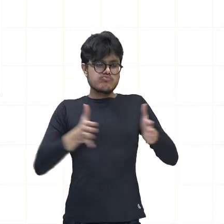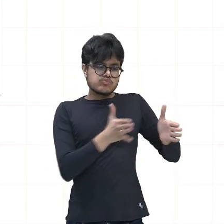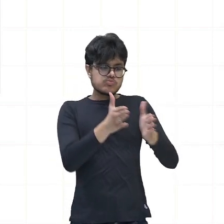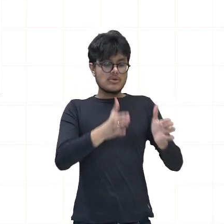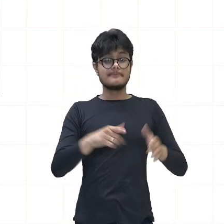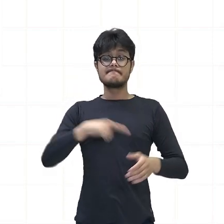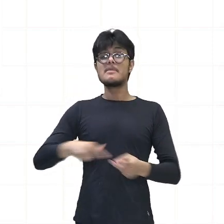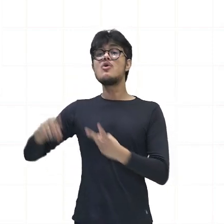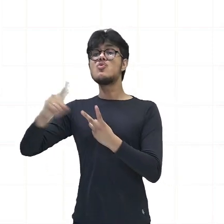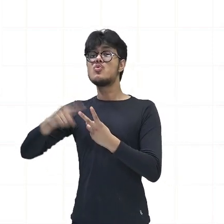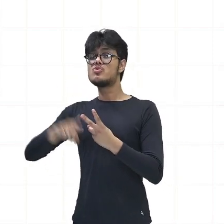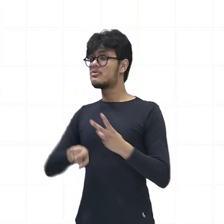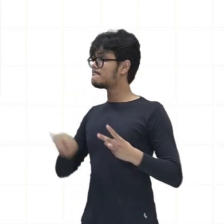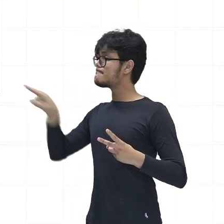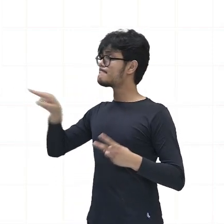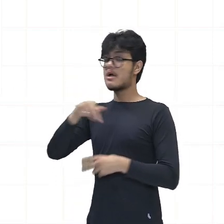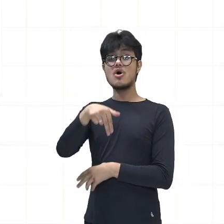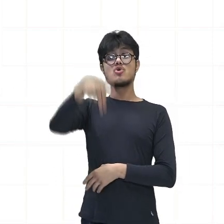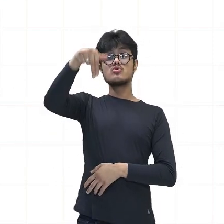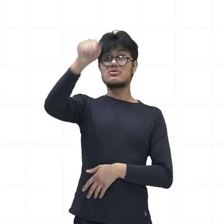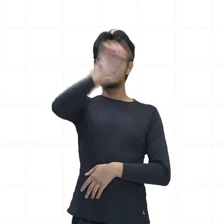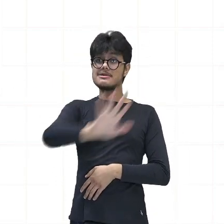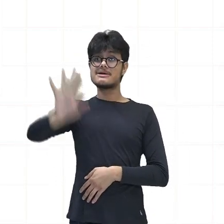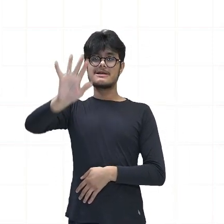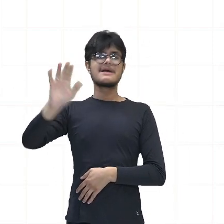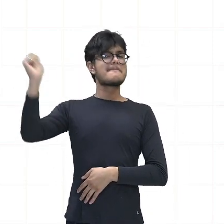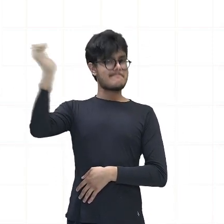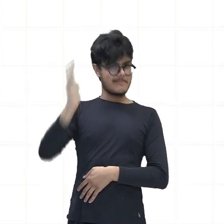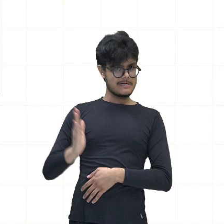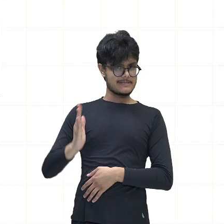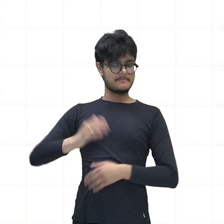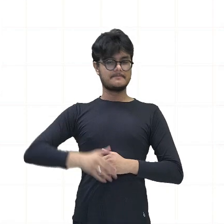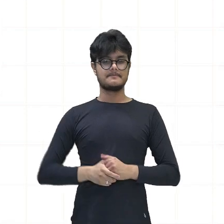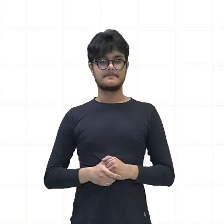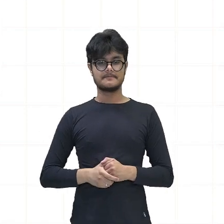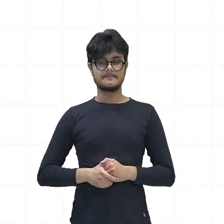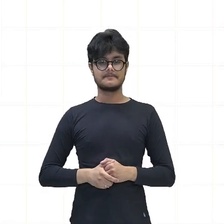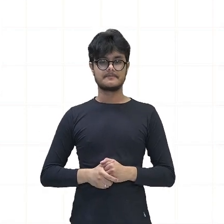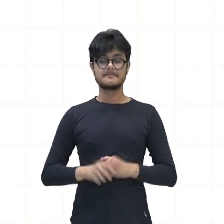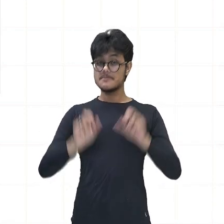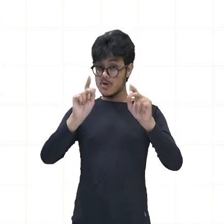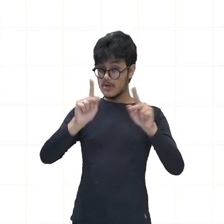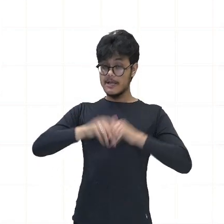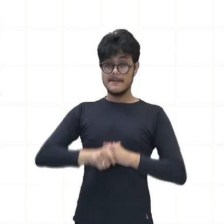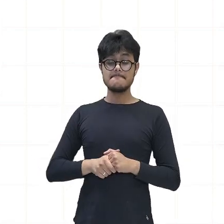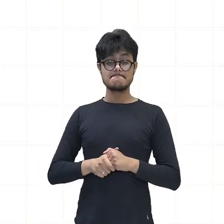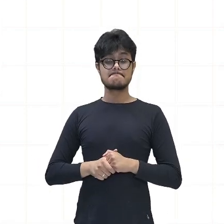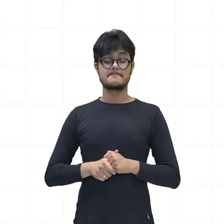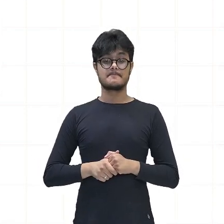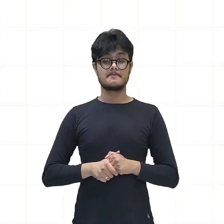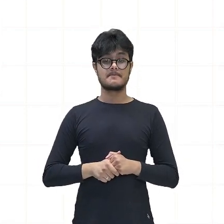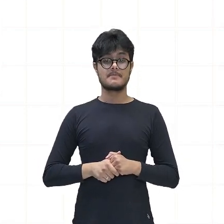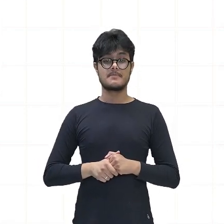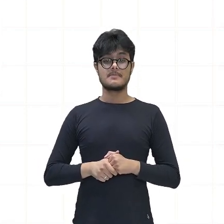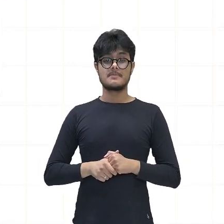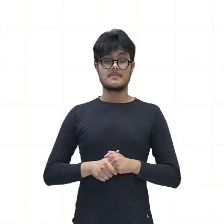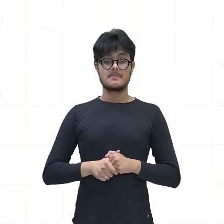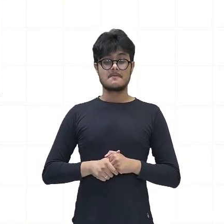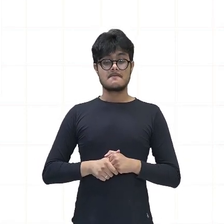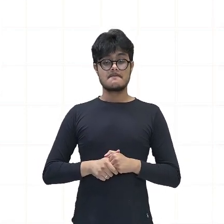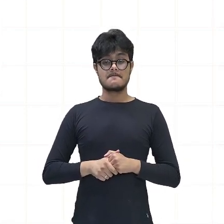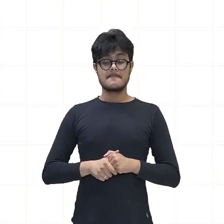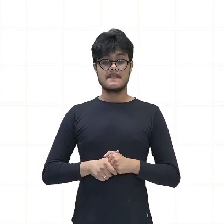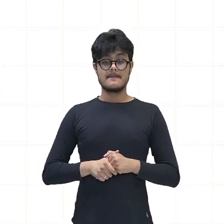mostra a região norte do Brasil, que é uma das 5 regiões brasileiras, divididas lá pelo IBGE. Nós temos a região